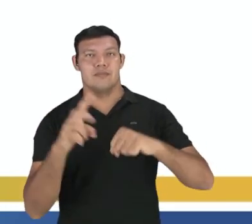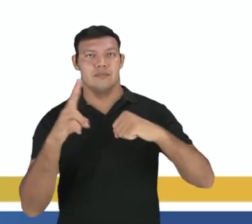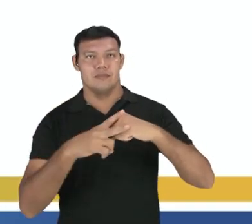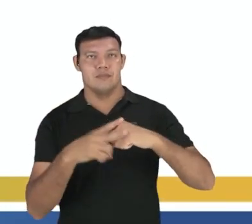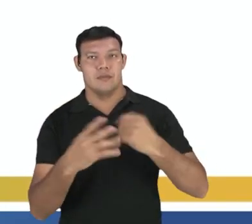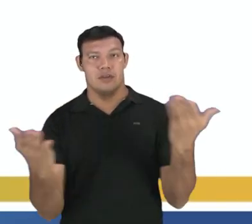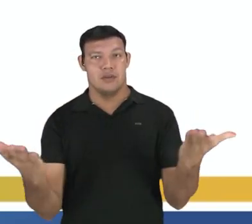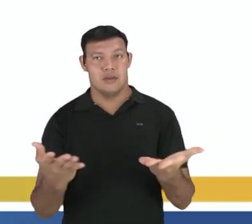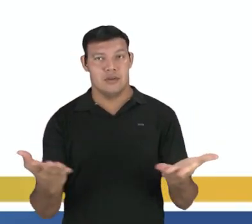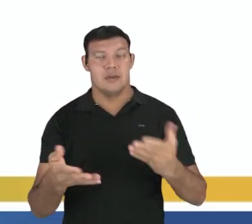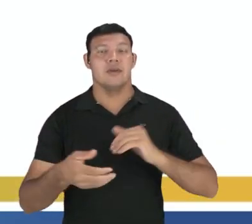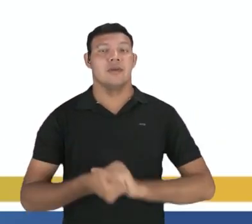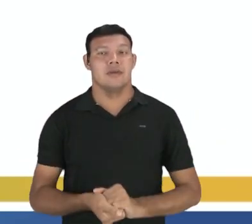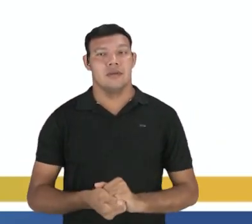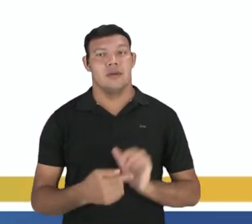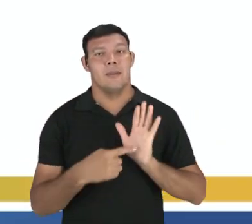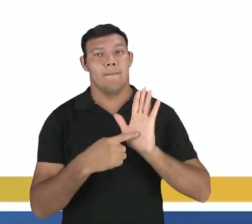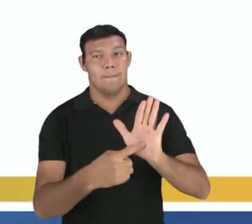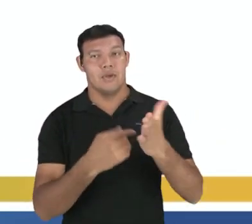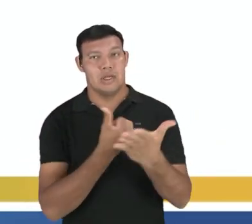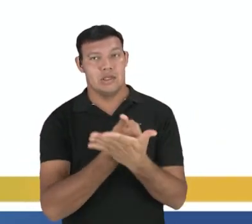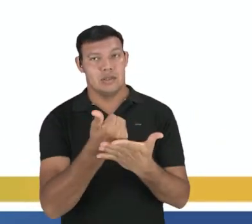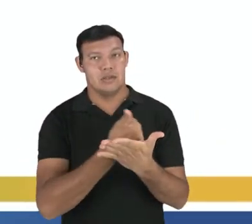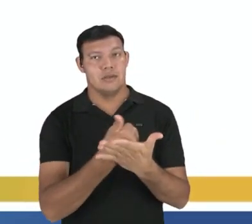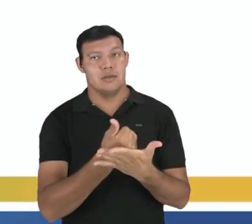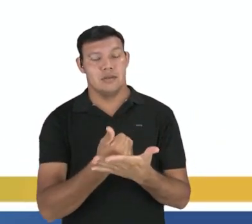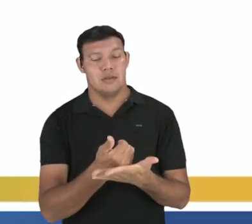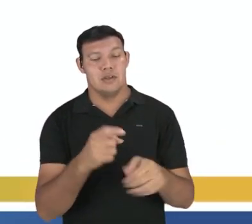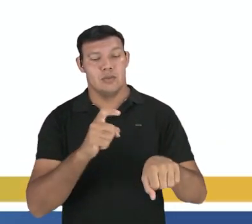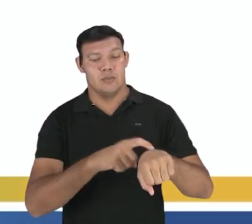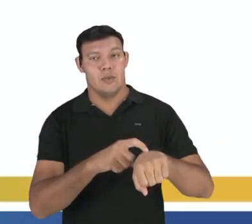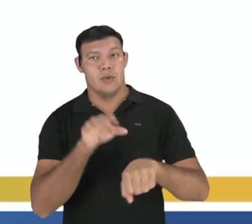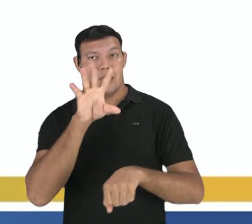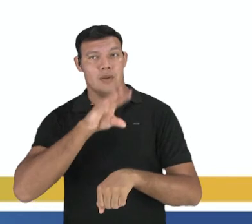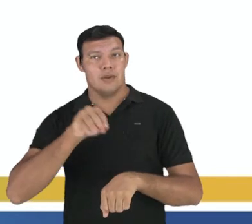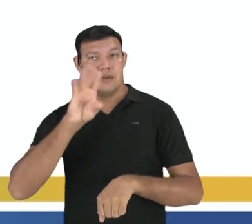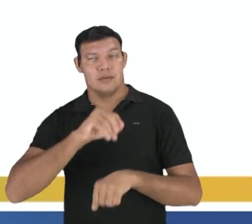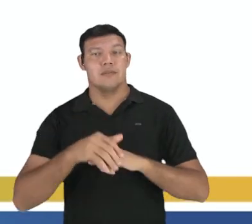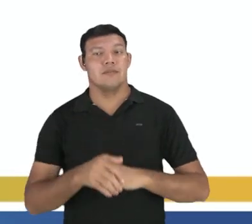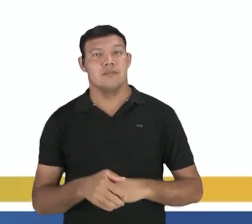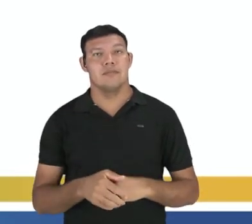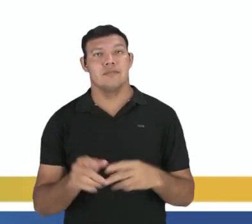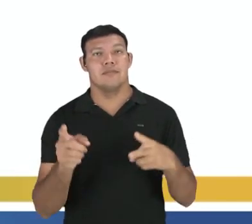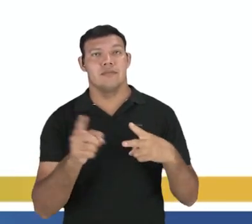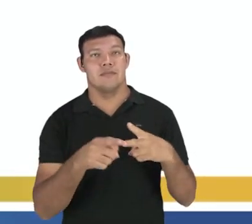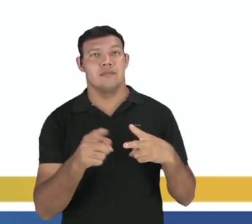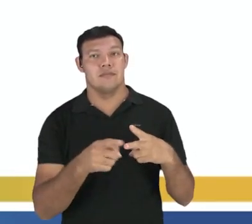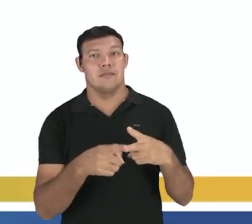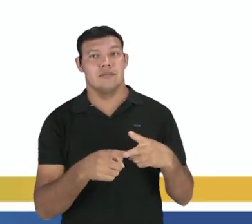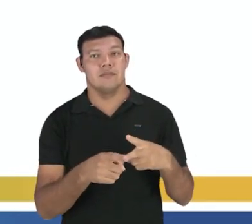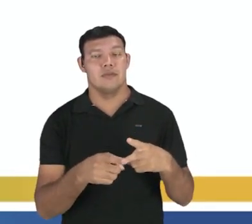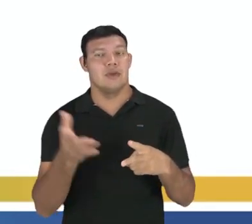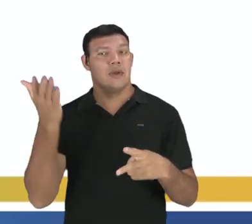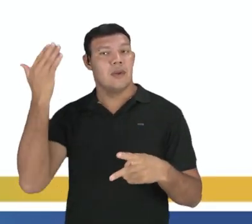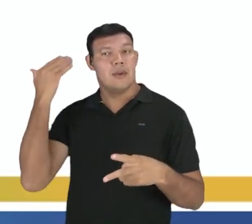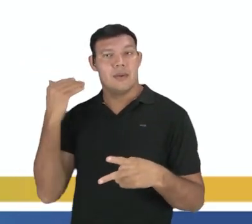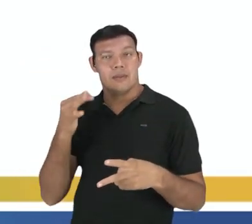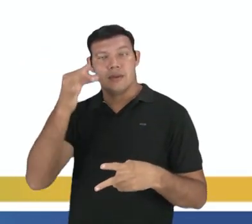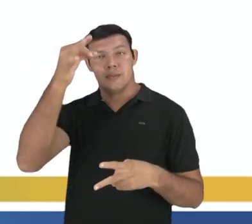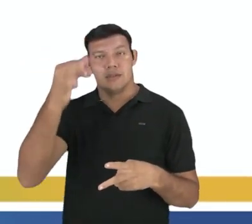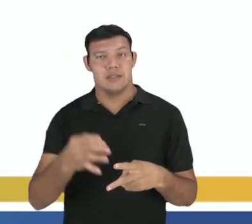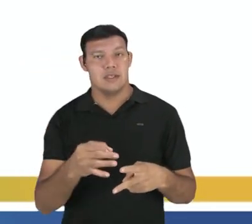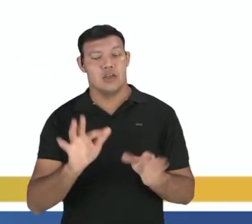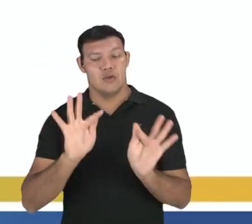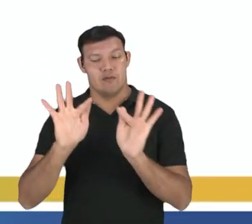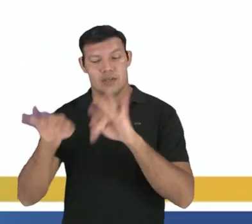verbais. Presente indica ações que ocorrem no momento da fala. Pretérito perfeito indicam ações do